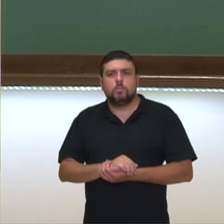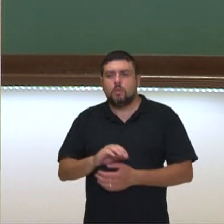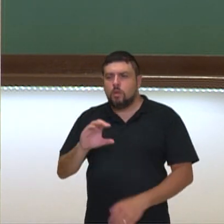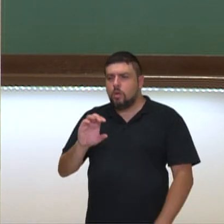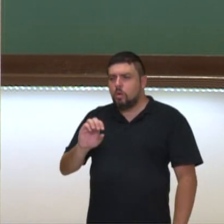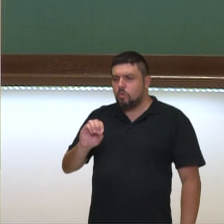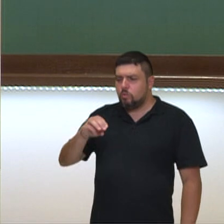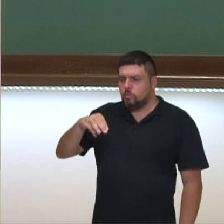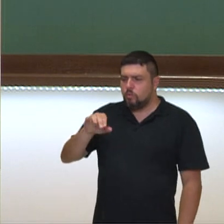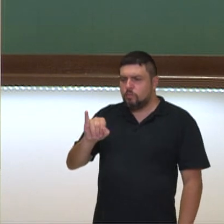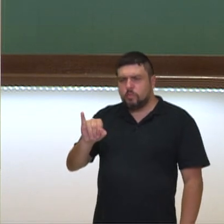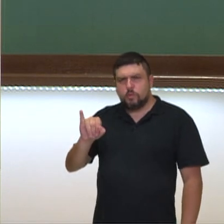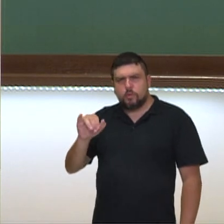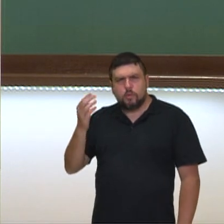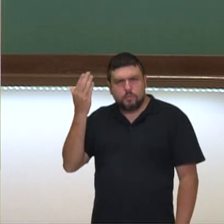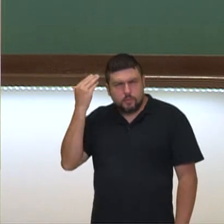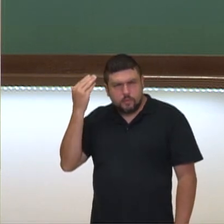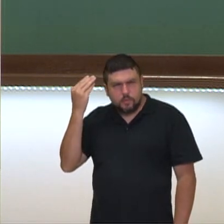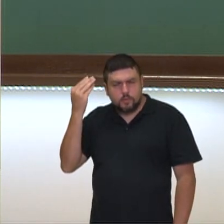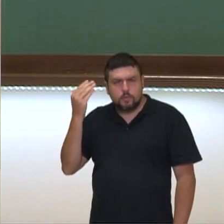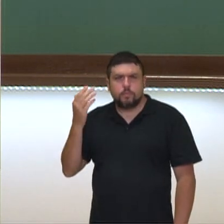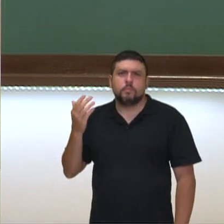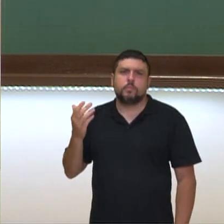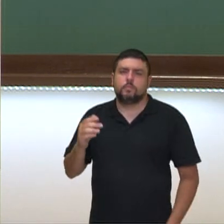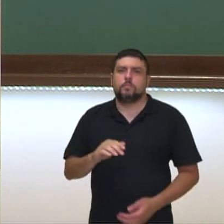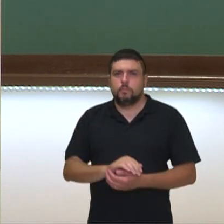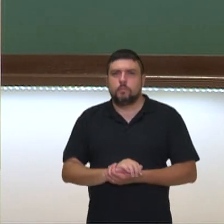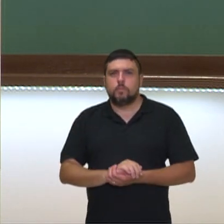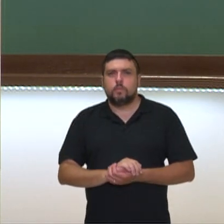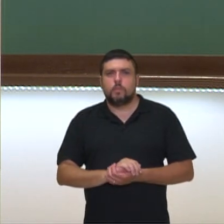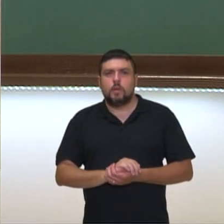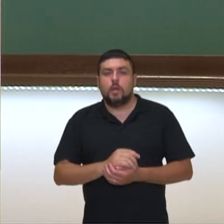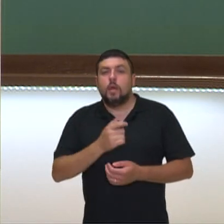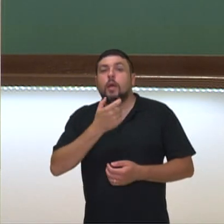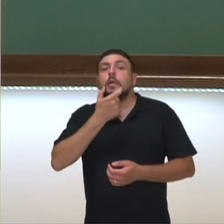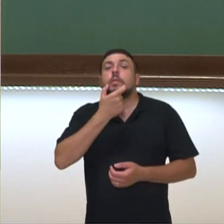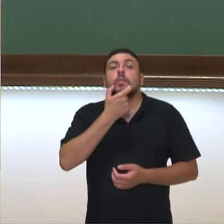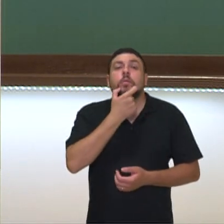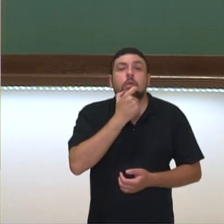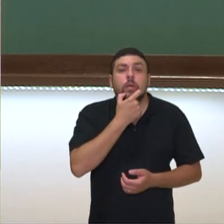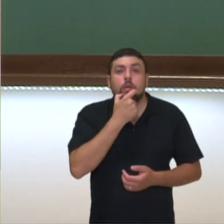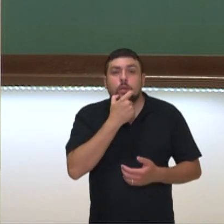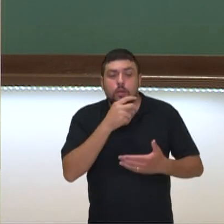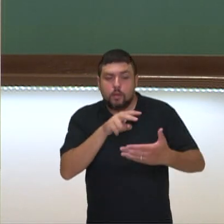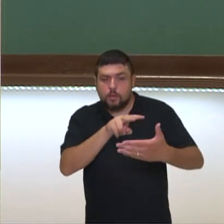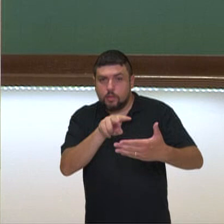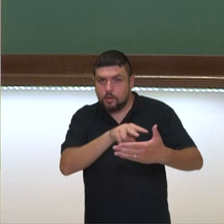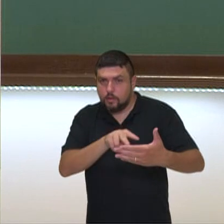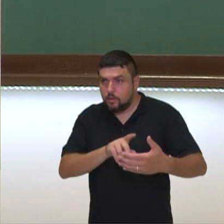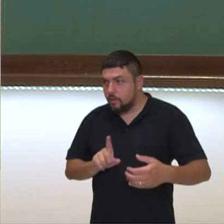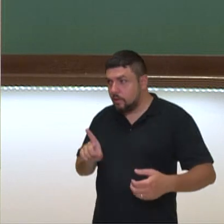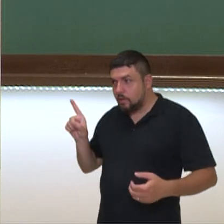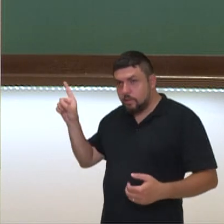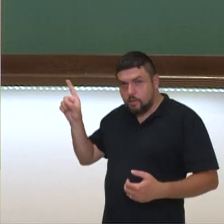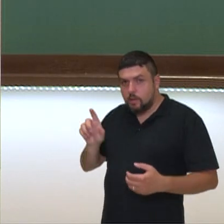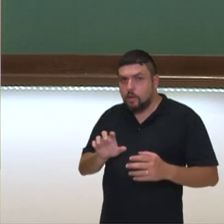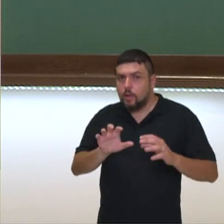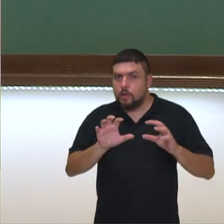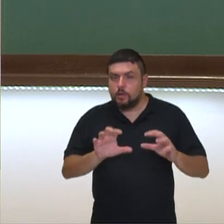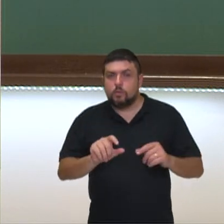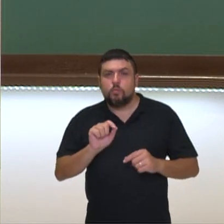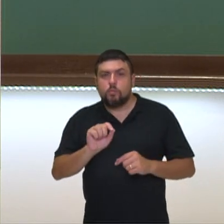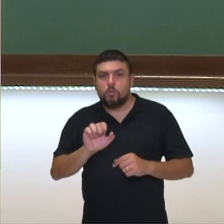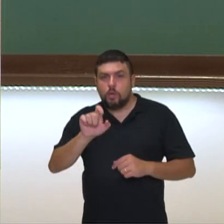passado? Enfim, no inglês, ao ler a frase do jeito que está escrita ali, o que você entende? Que essa